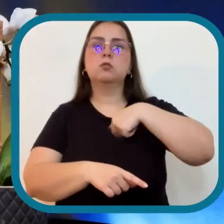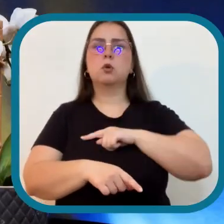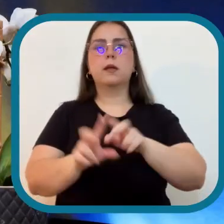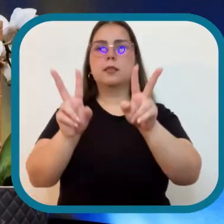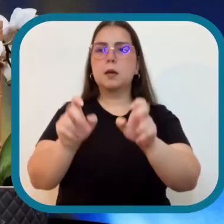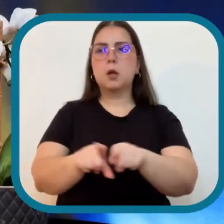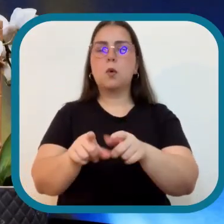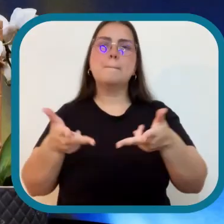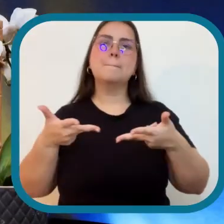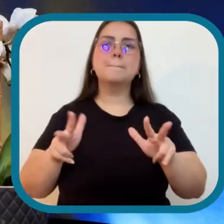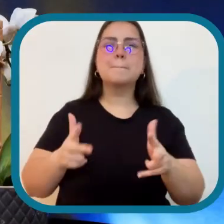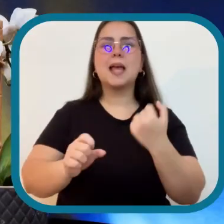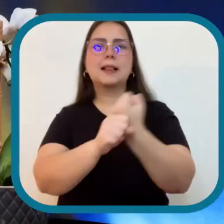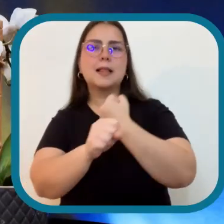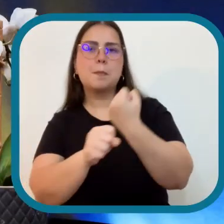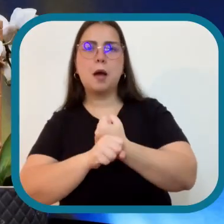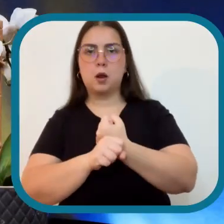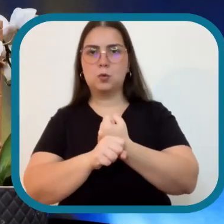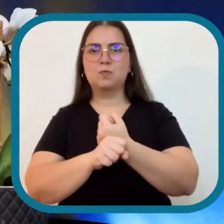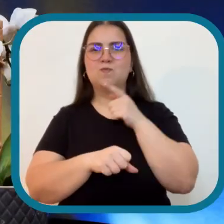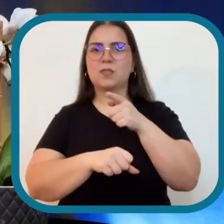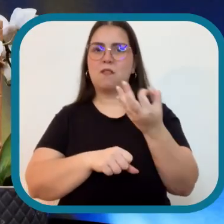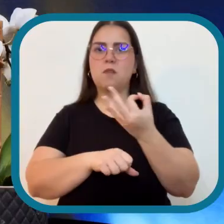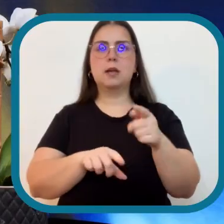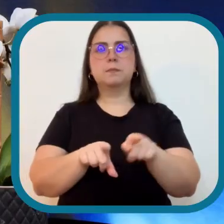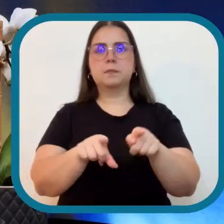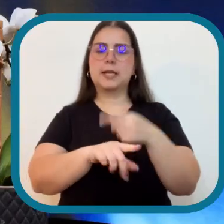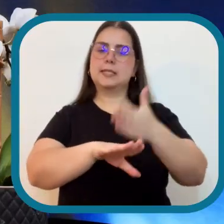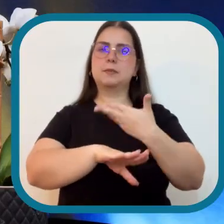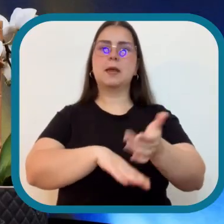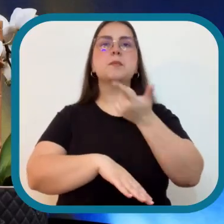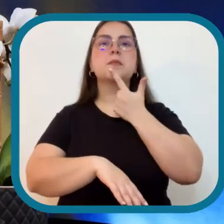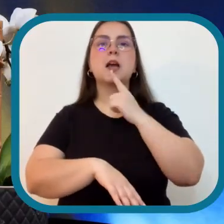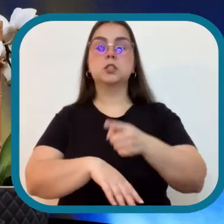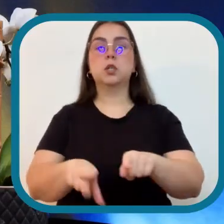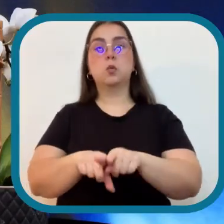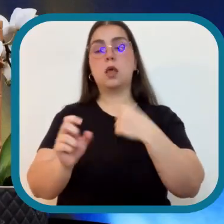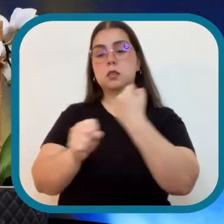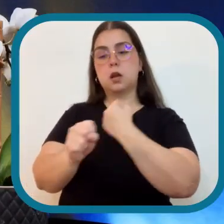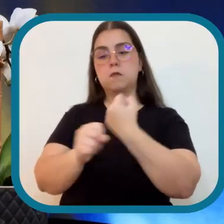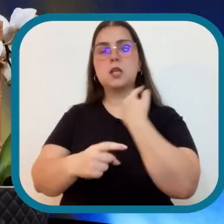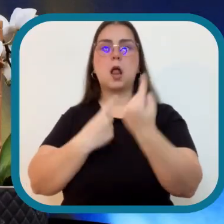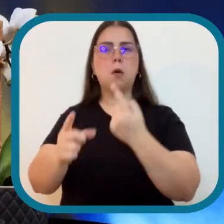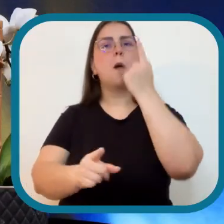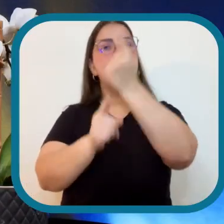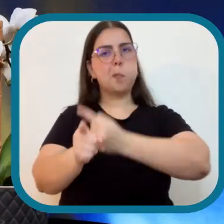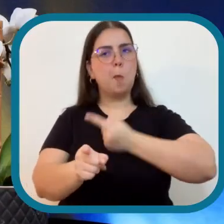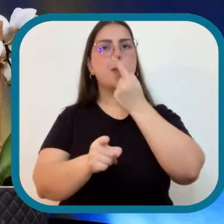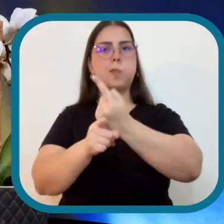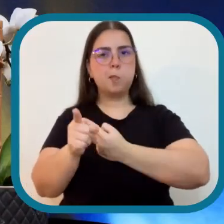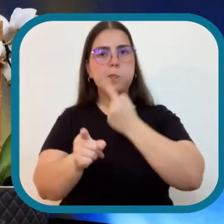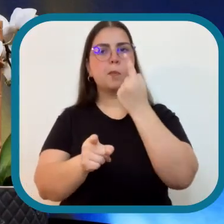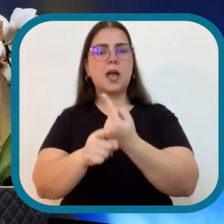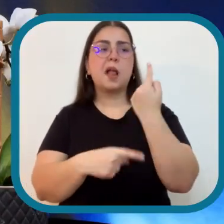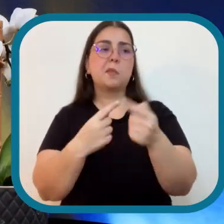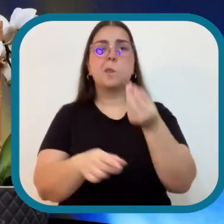quando estamos a falar de um método de trabalho que é separativo, ou seja, há tarefas que são repetitivas,